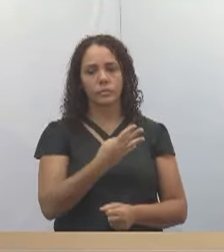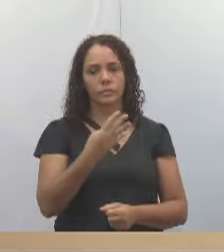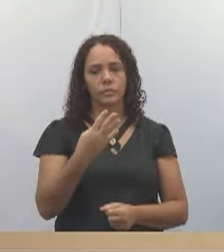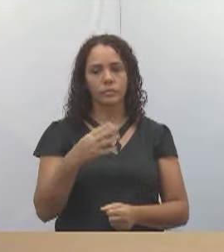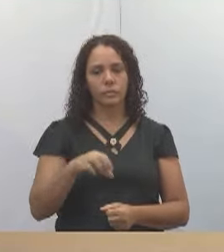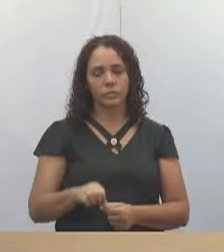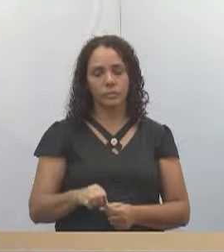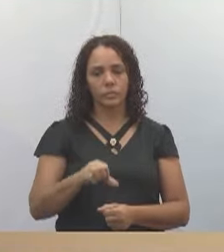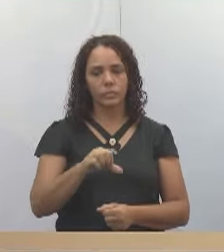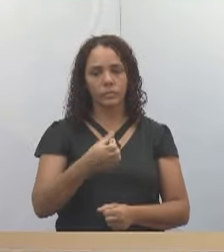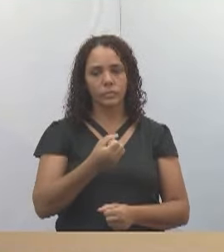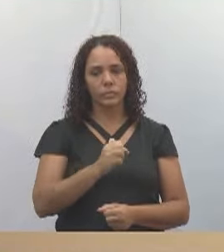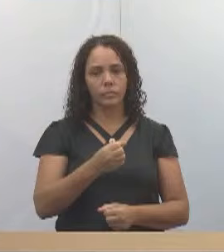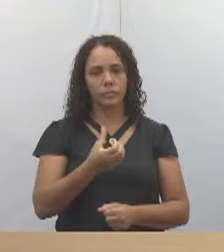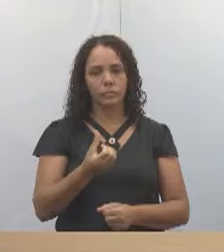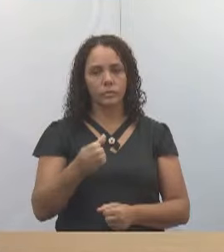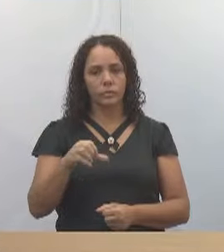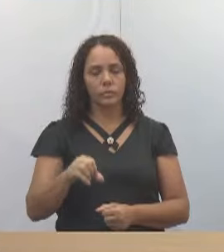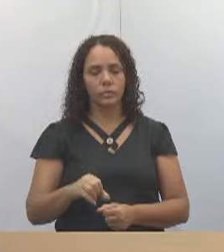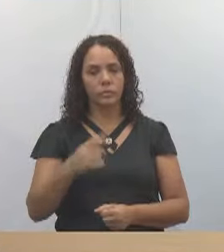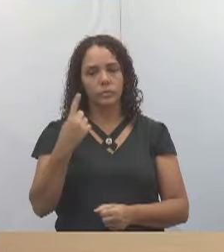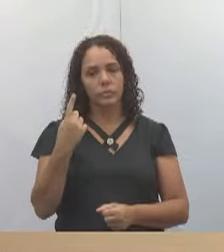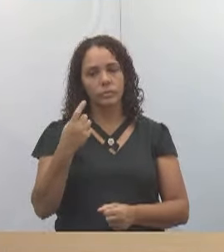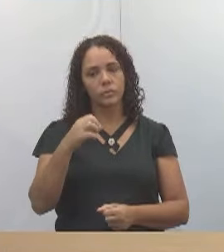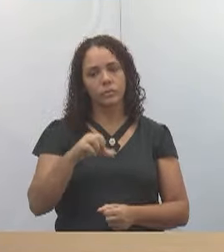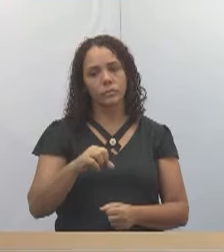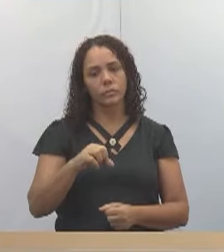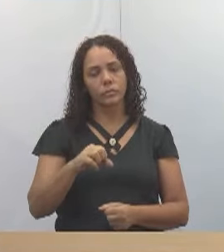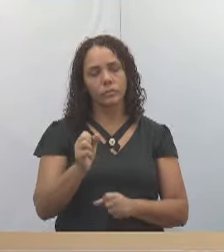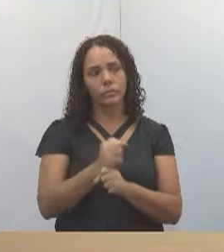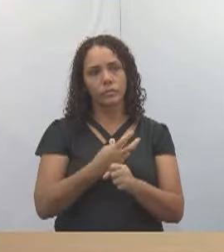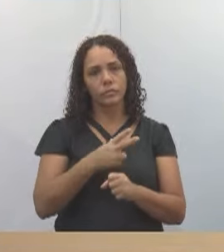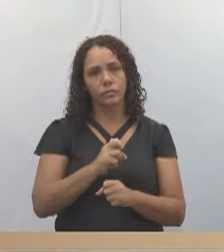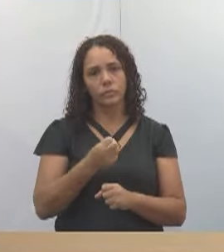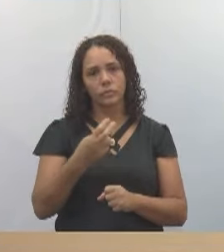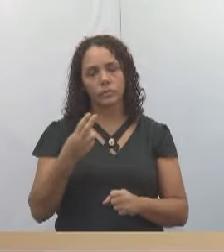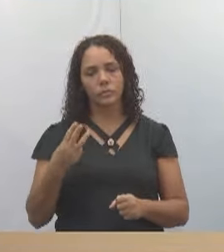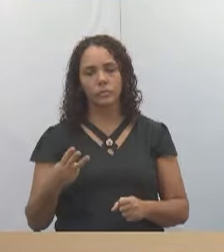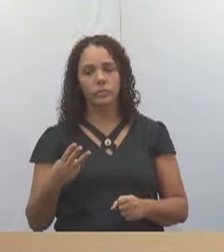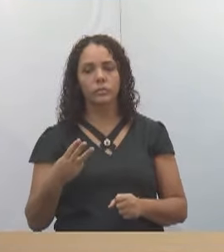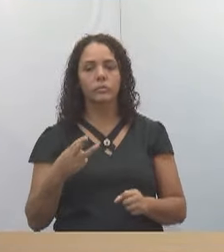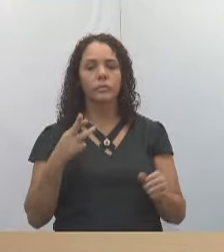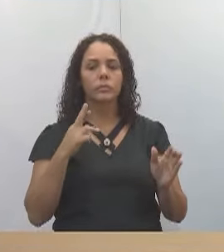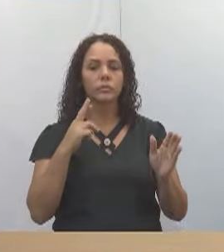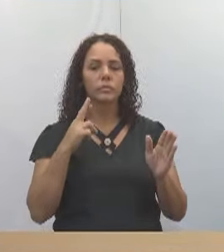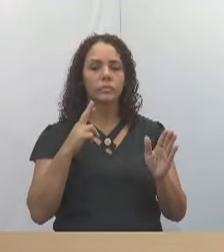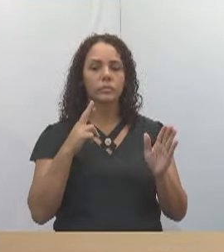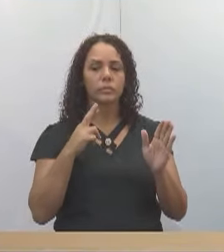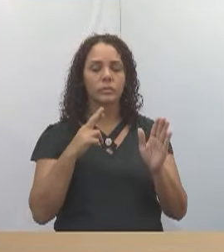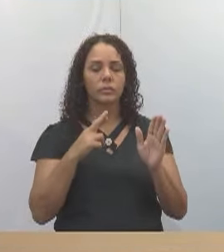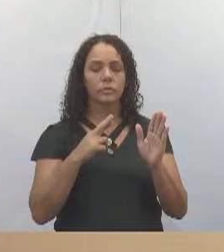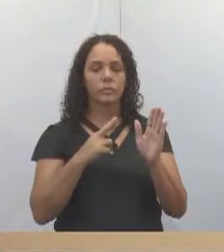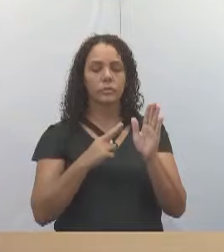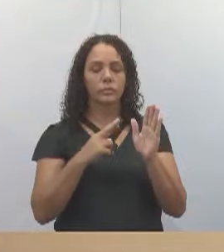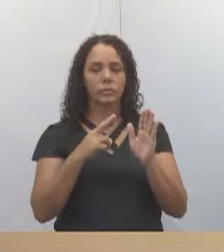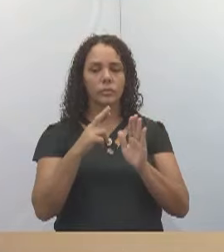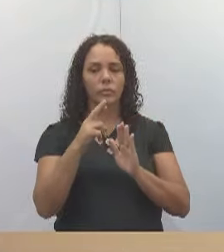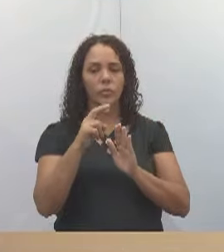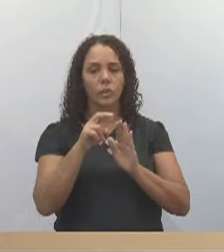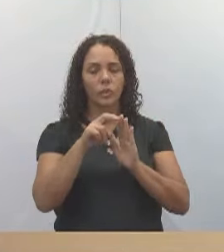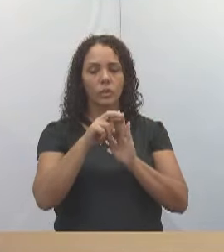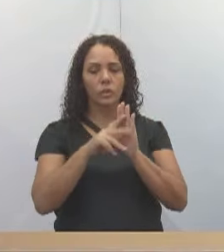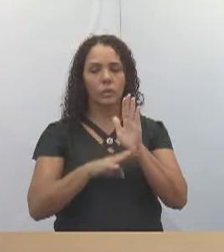23.49.869, 19/2023 e 8.026 do relator Luiz Antônio Figueiredo